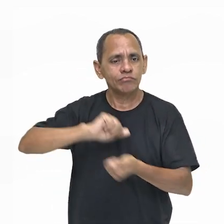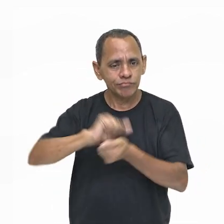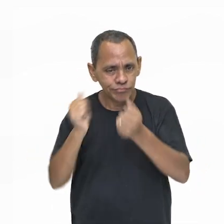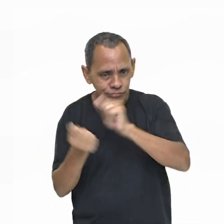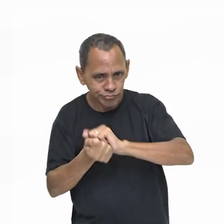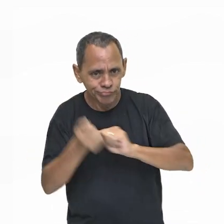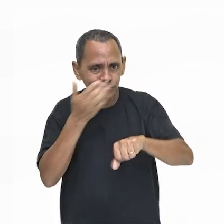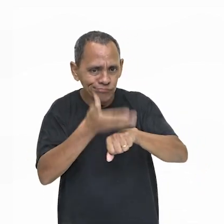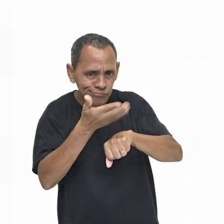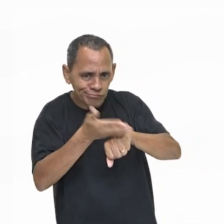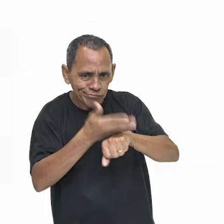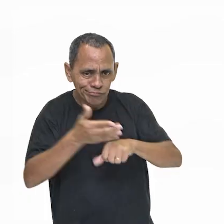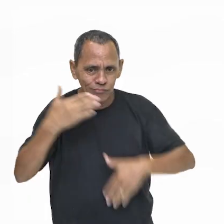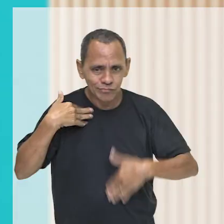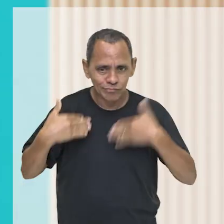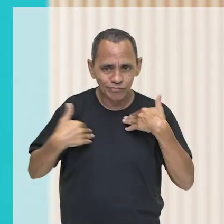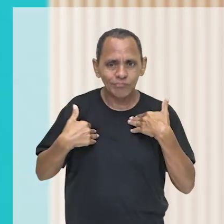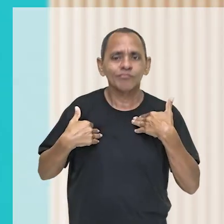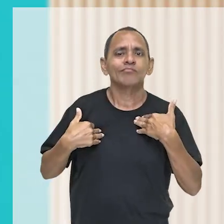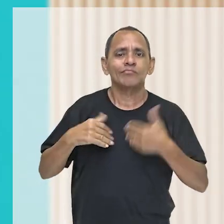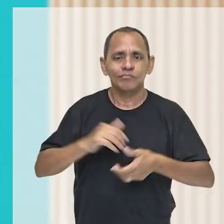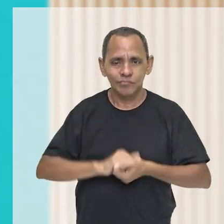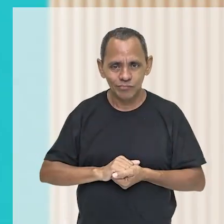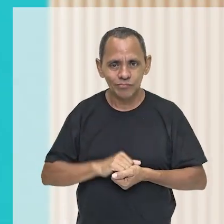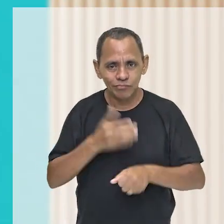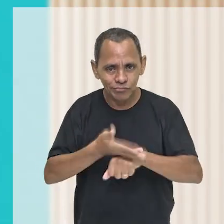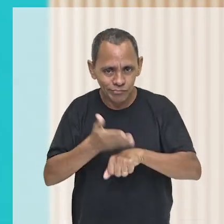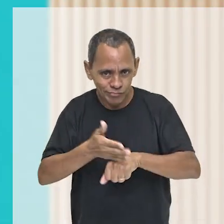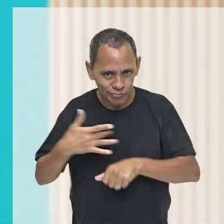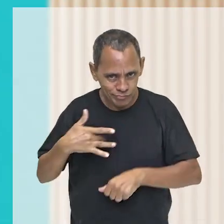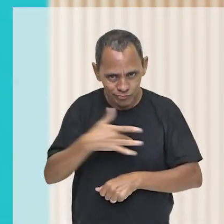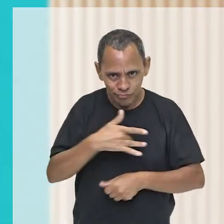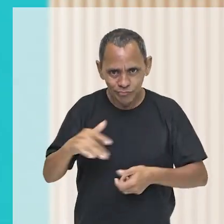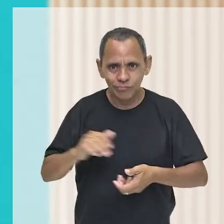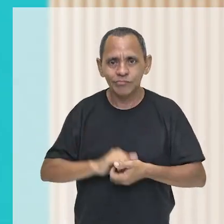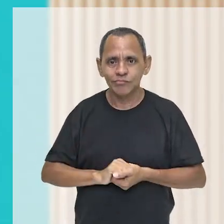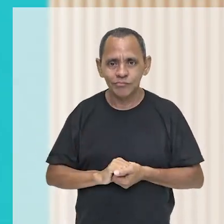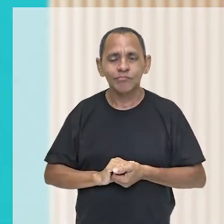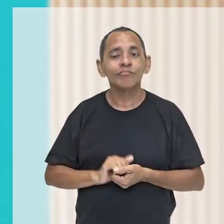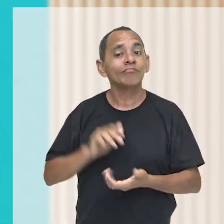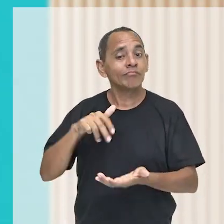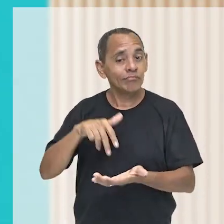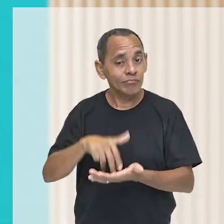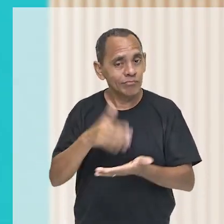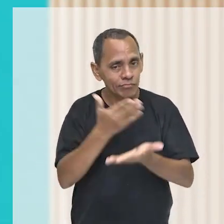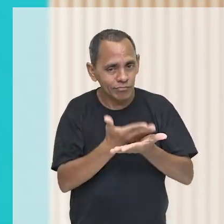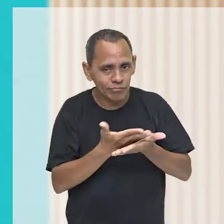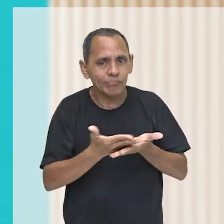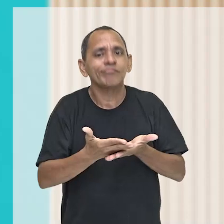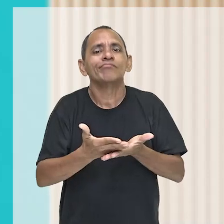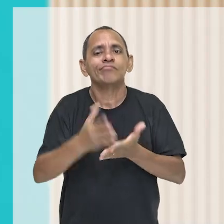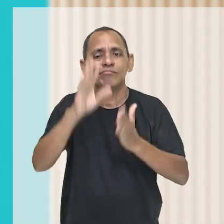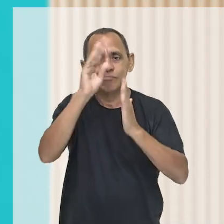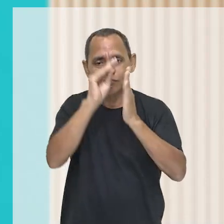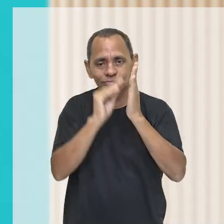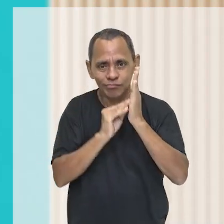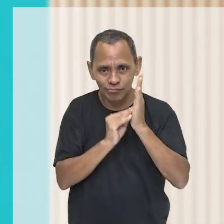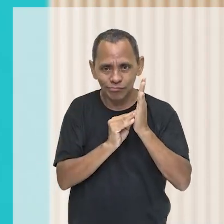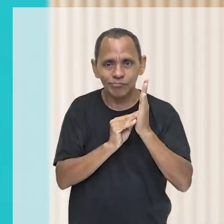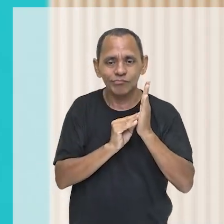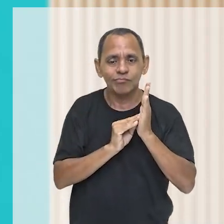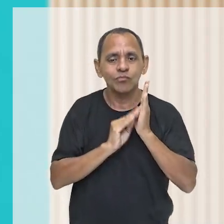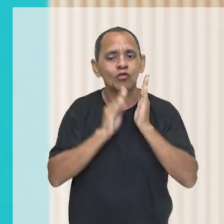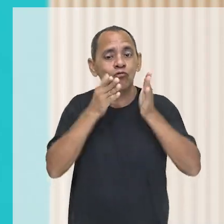condições especiais de saúde. Então a gente aqui vai iniciar um conteúdo muito voltado para a área